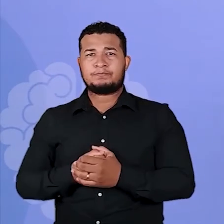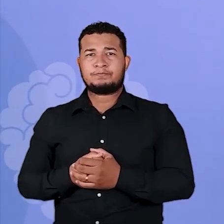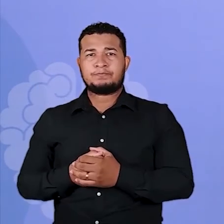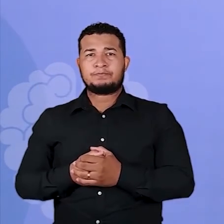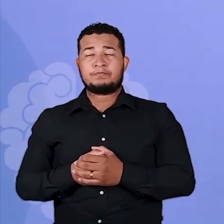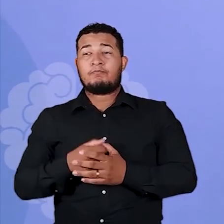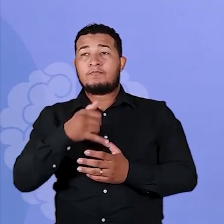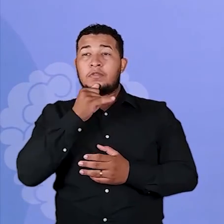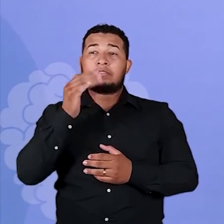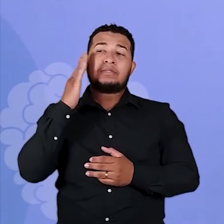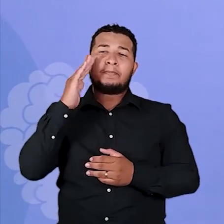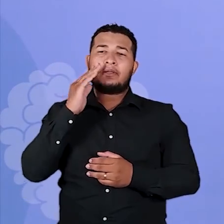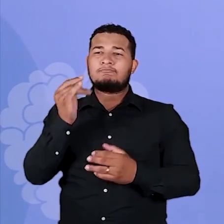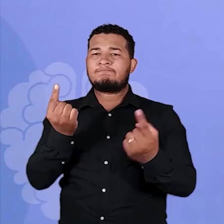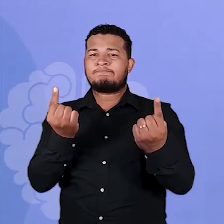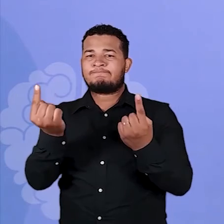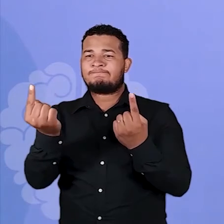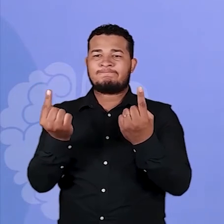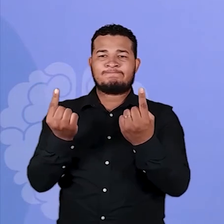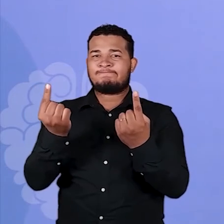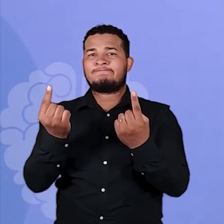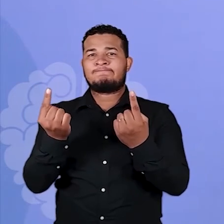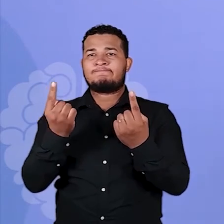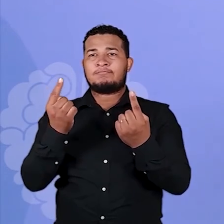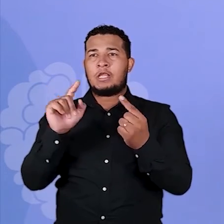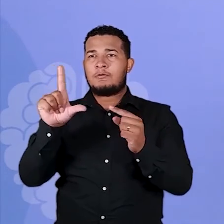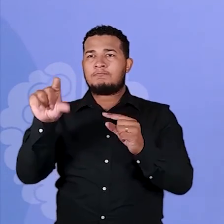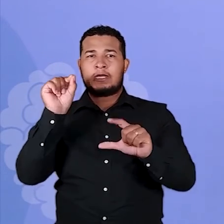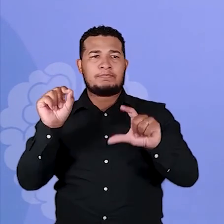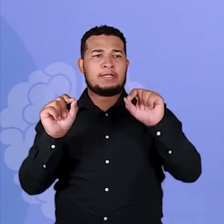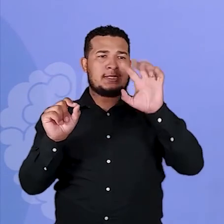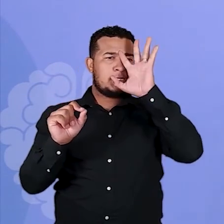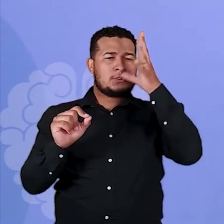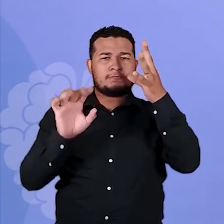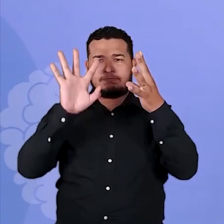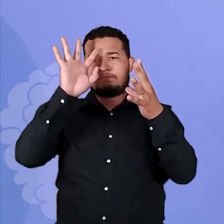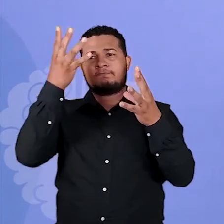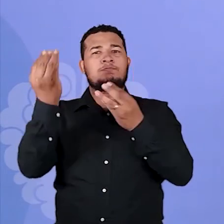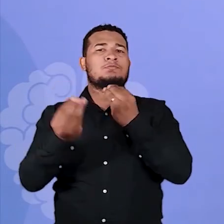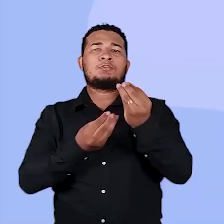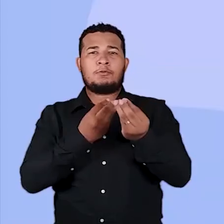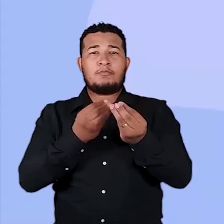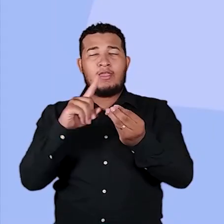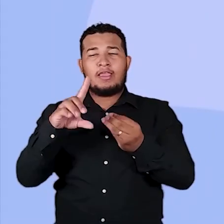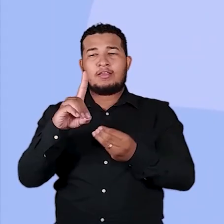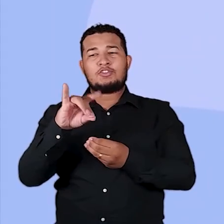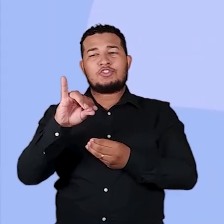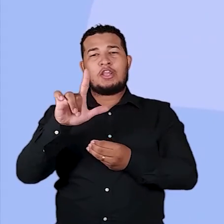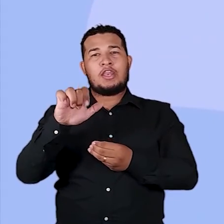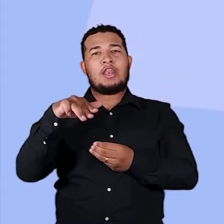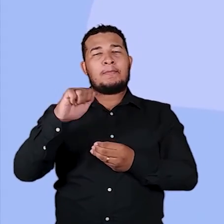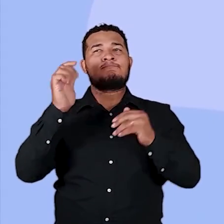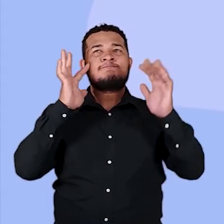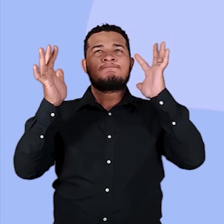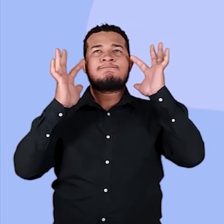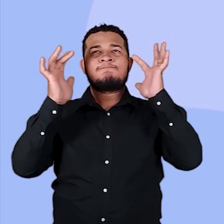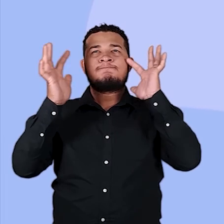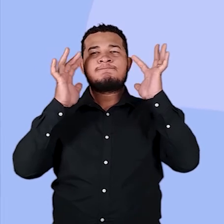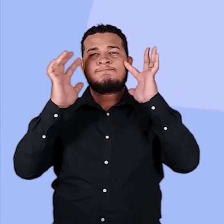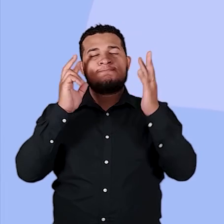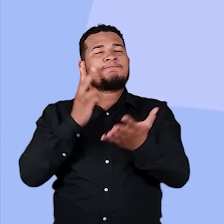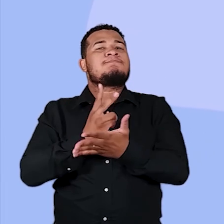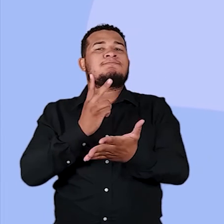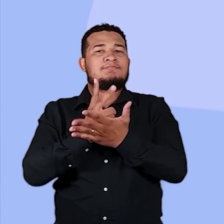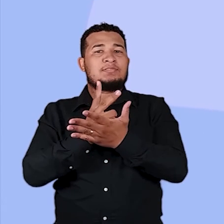em consideração na hora de decidir entre uma coisa e decidir outra coisa? Esse é um dilema que existe para a